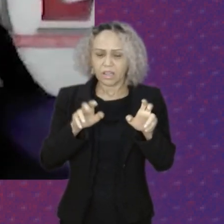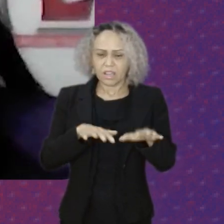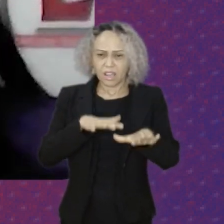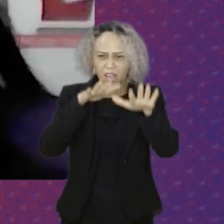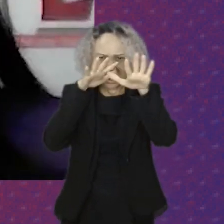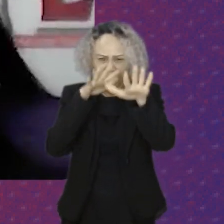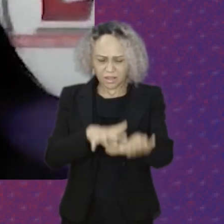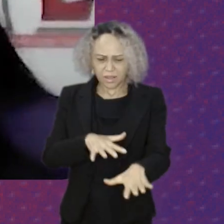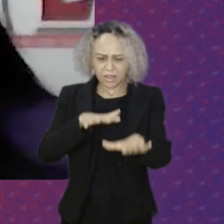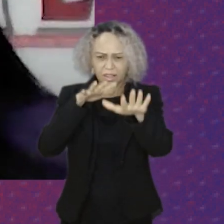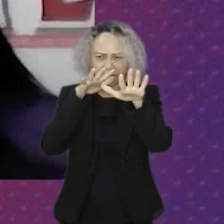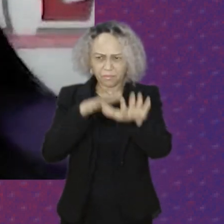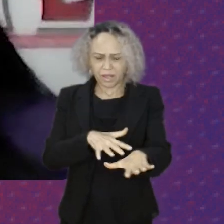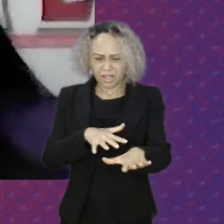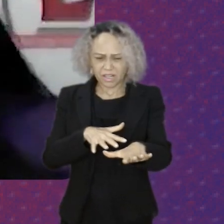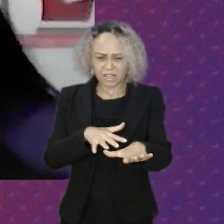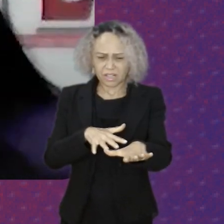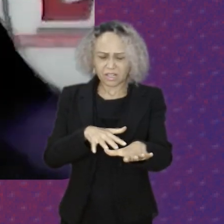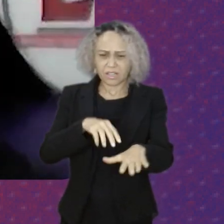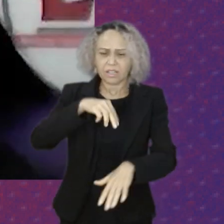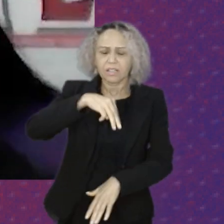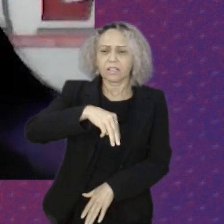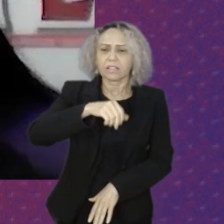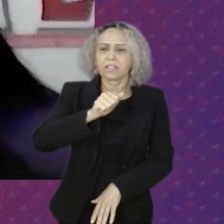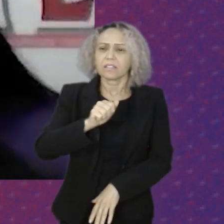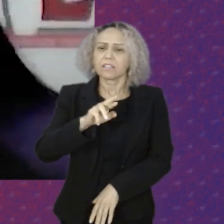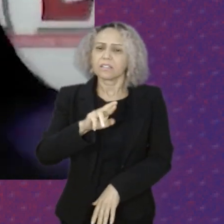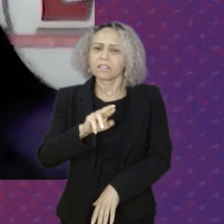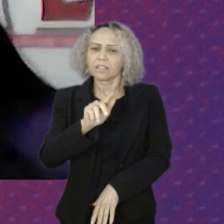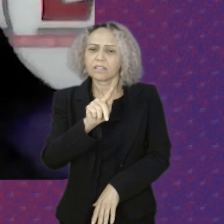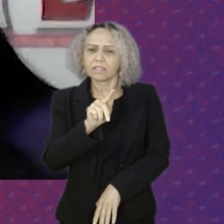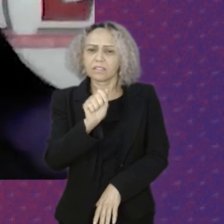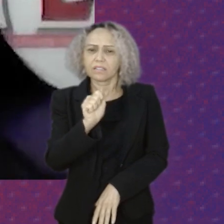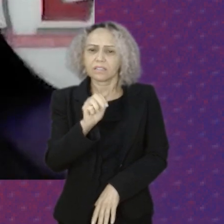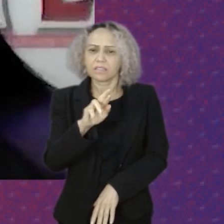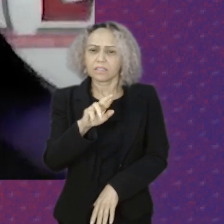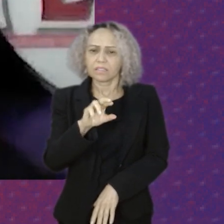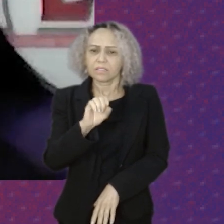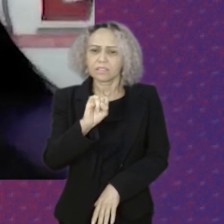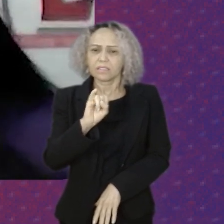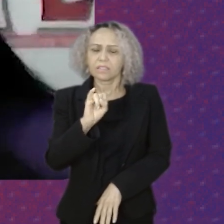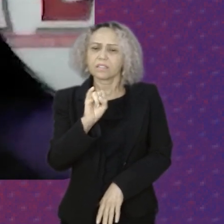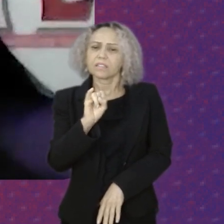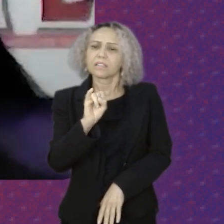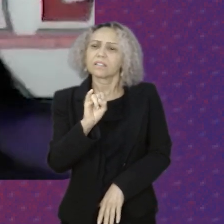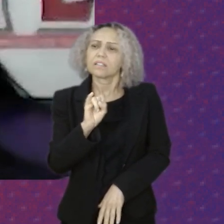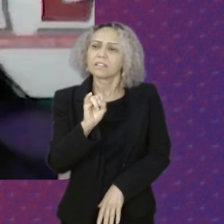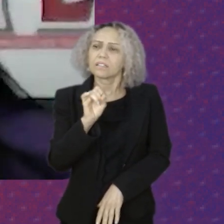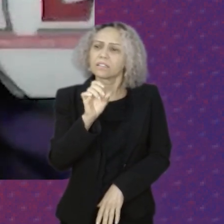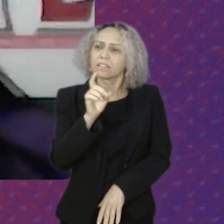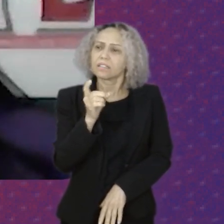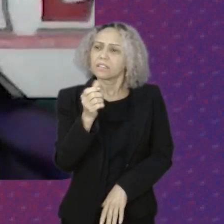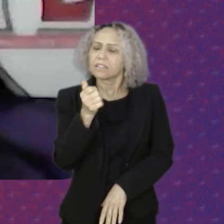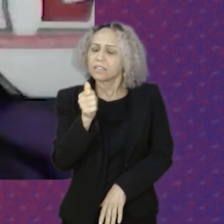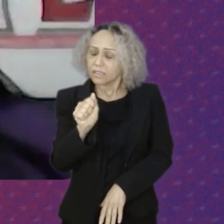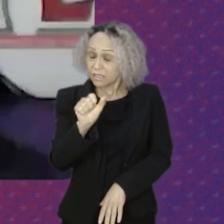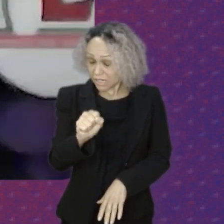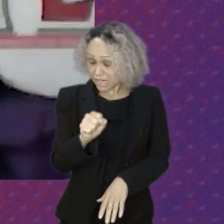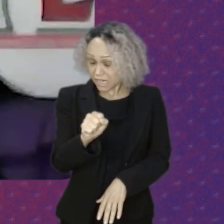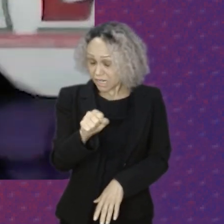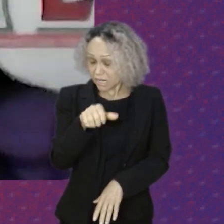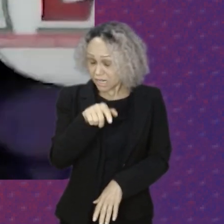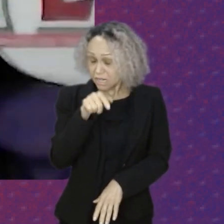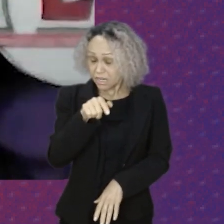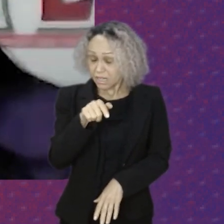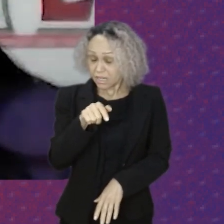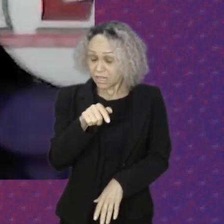próxima semana, a consolidação dela em Brasília é a consolidação. A marcha, o momento de